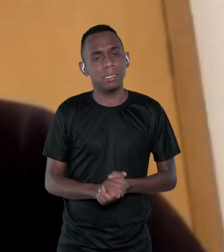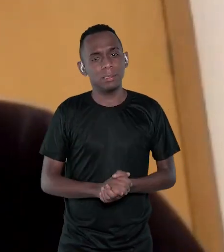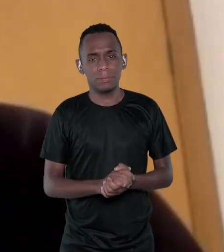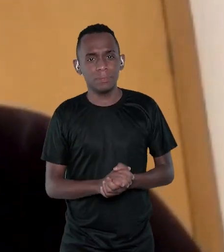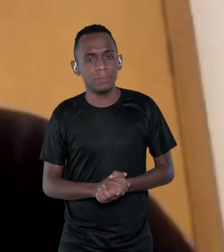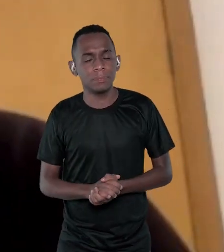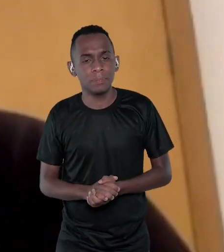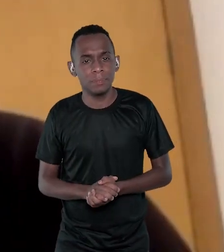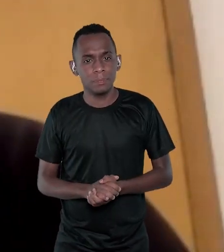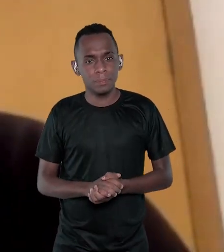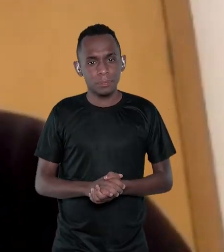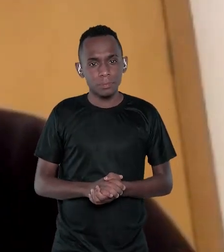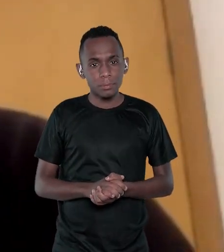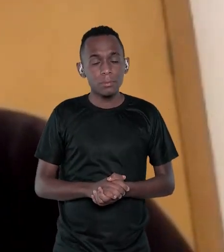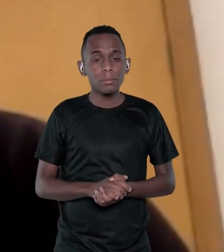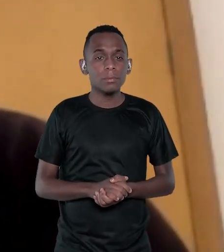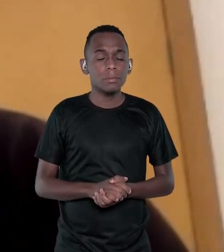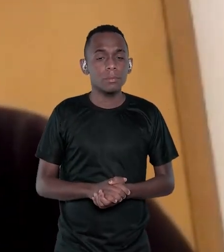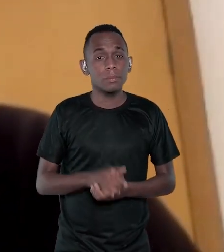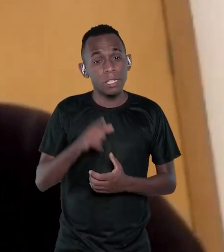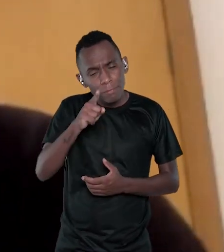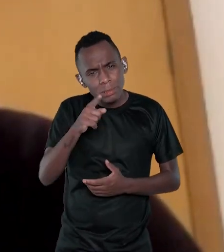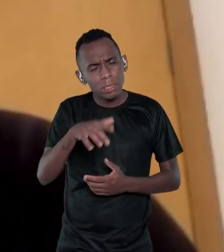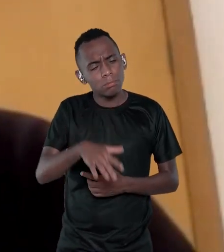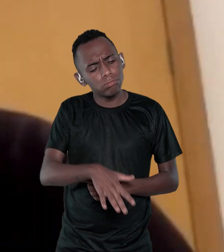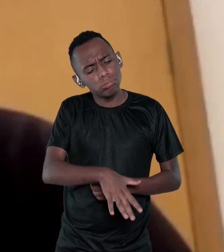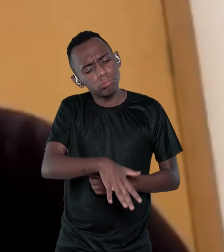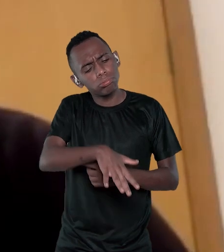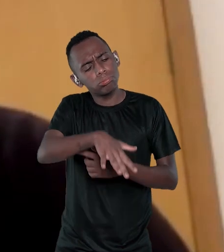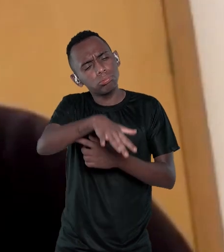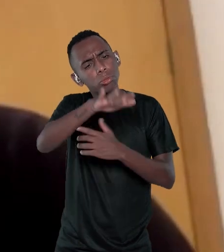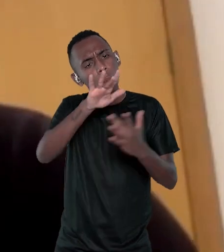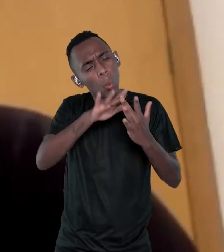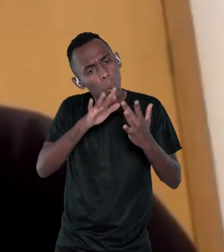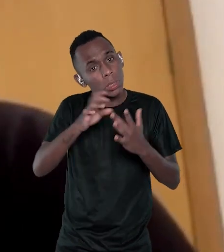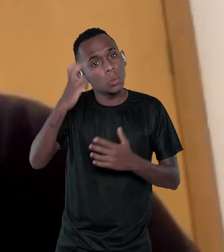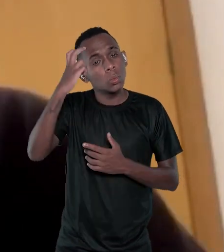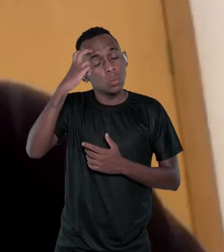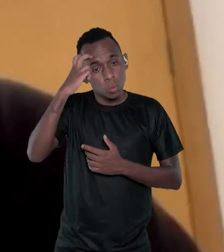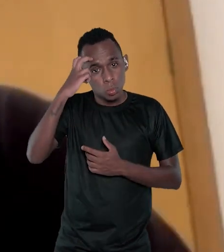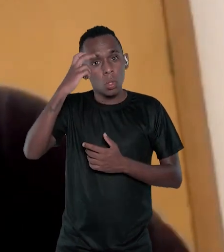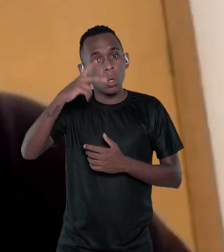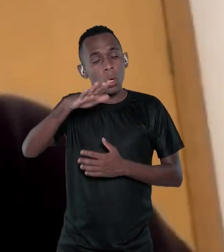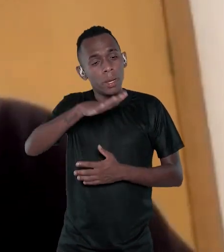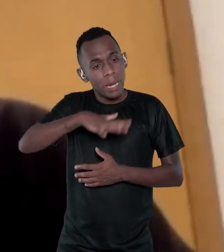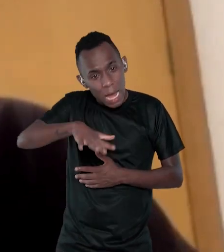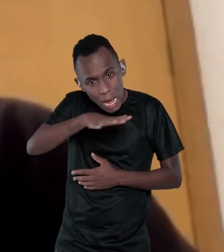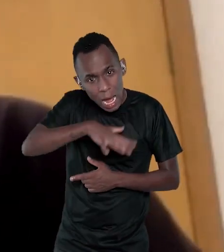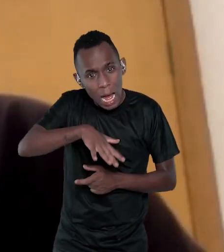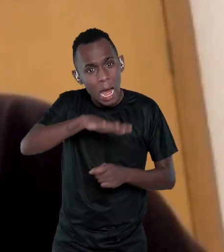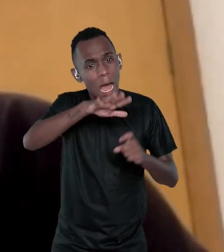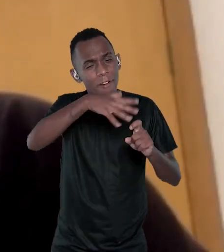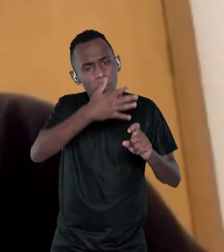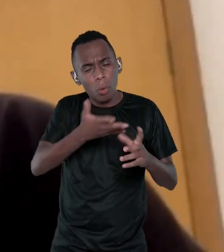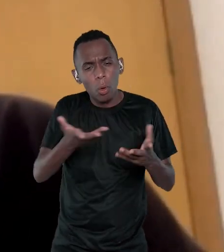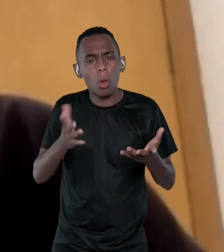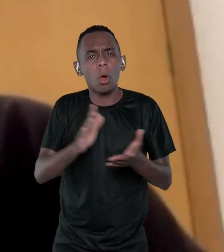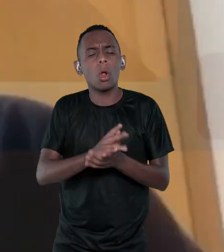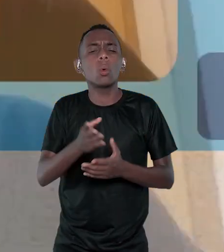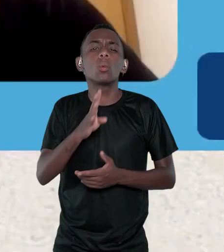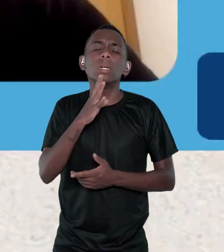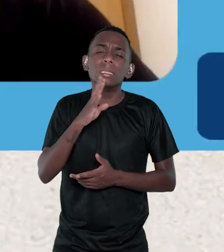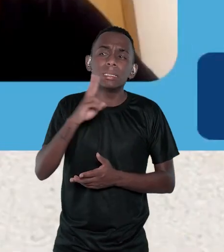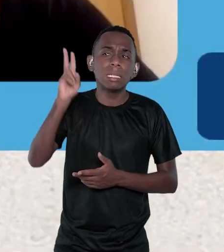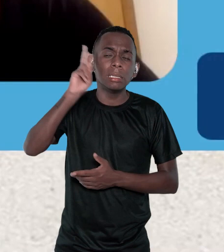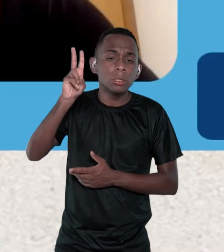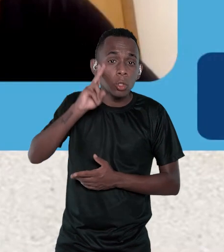manifestações desse tipo, né? E você crescer nesse ambiente cultural, folclórico, né? Conhecer